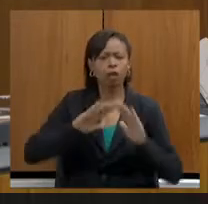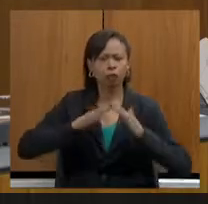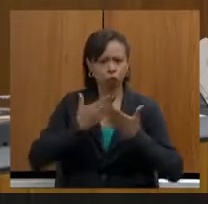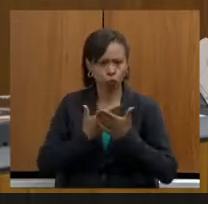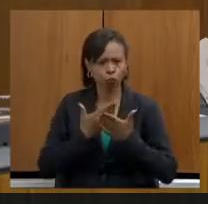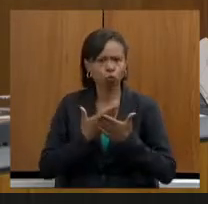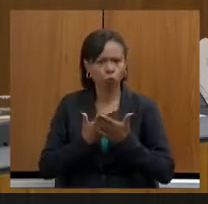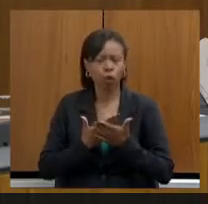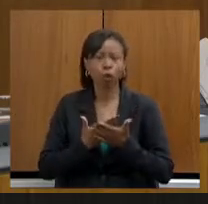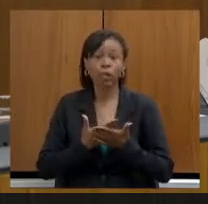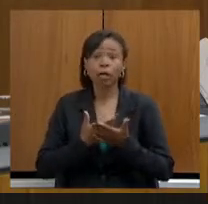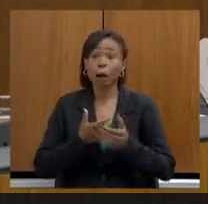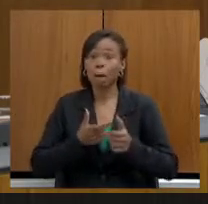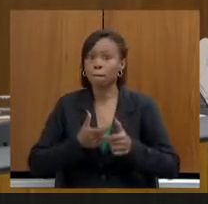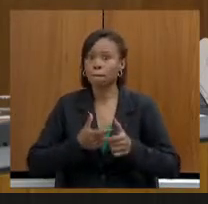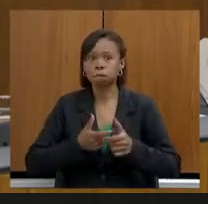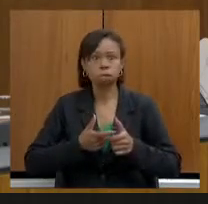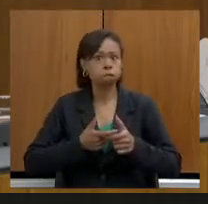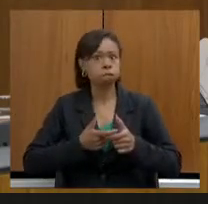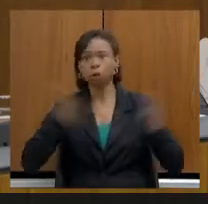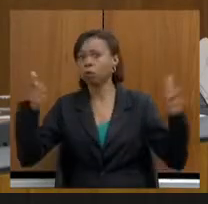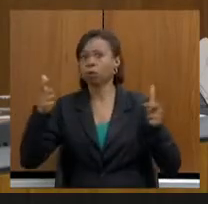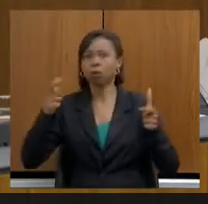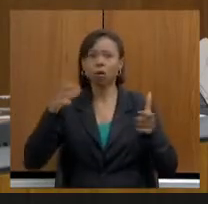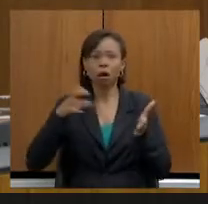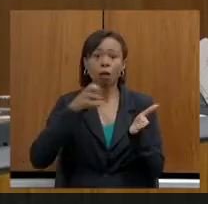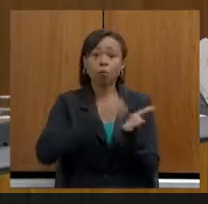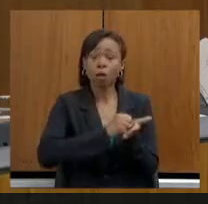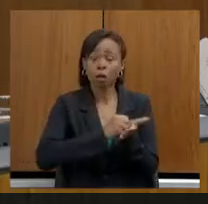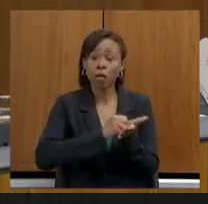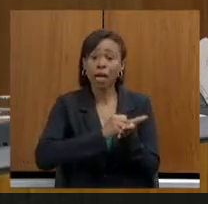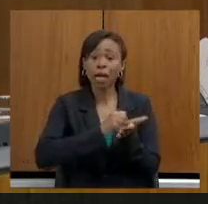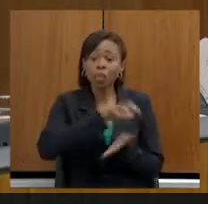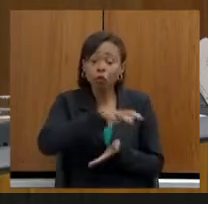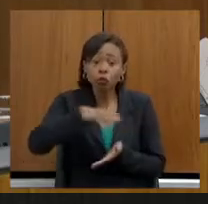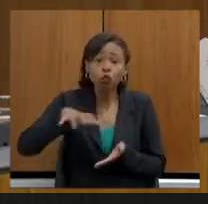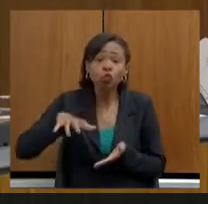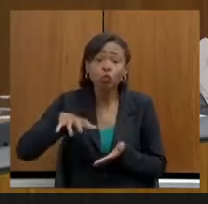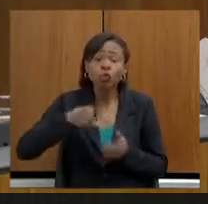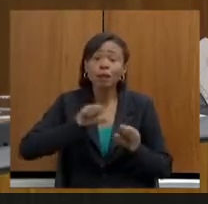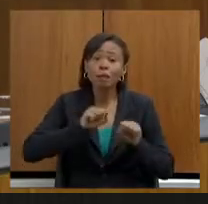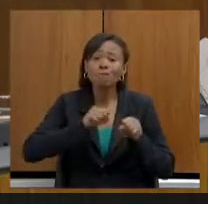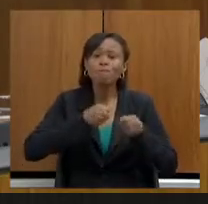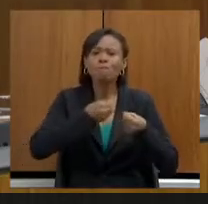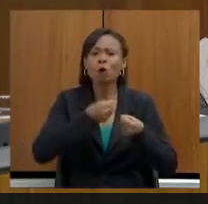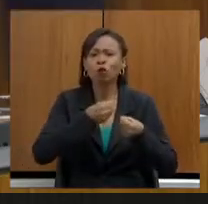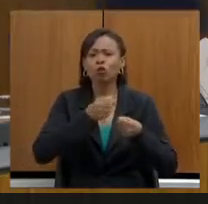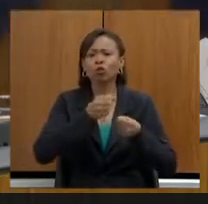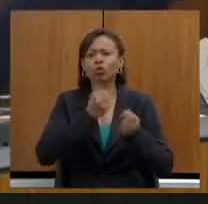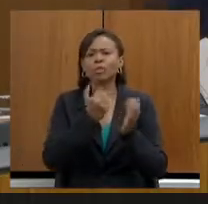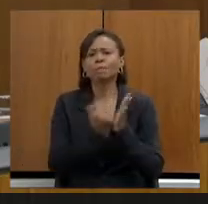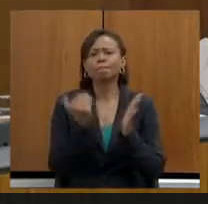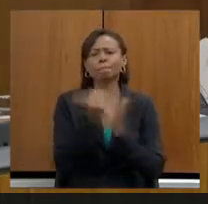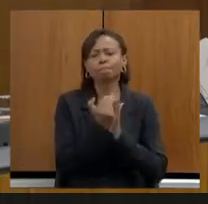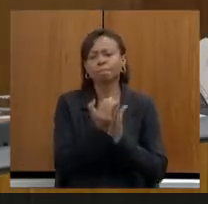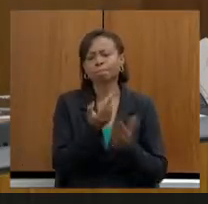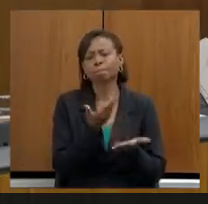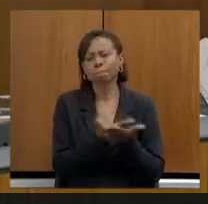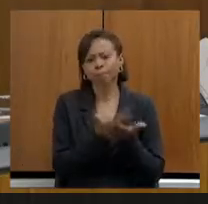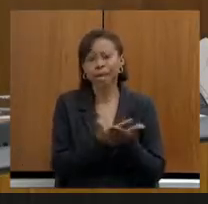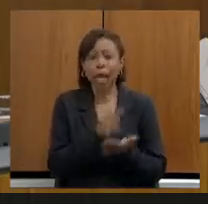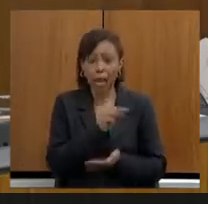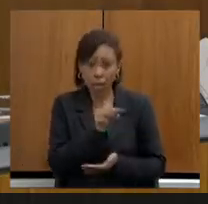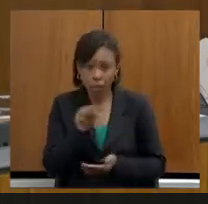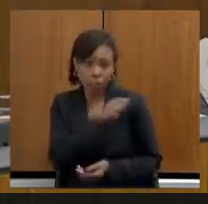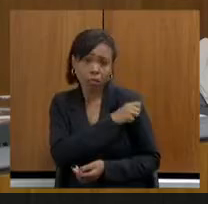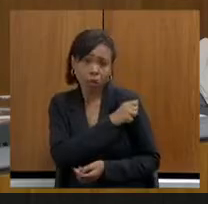nós tivemos um Boom de matrículas nas turmas de reforço escolar Então esse estudante é justamente aquele que precisa do contato